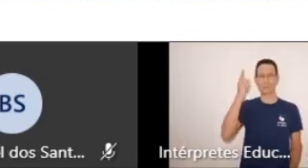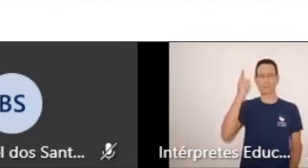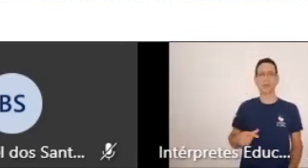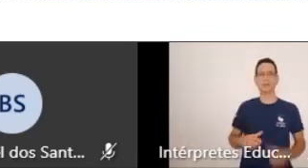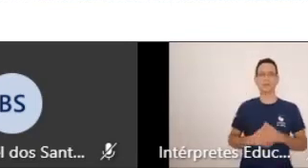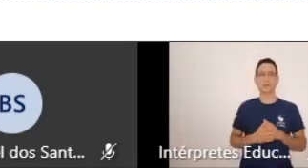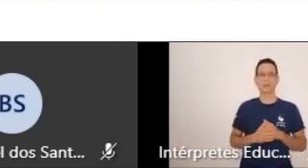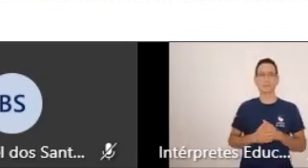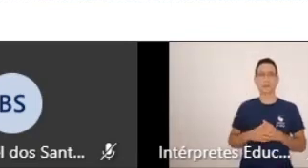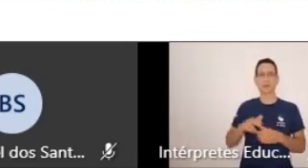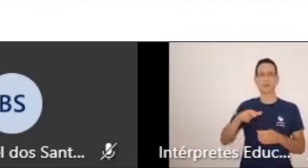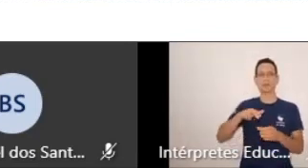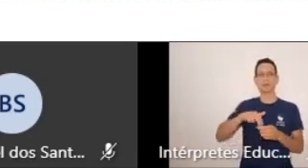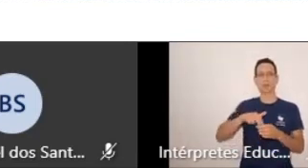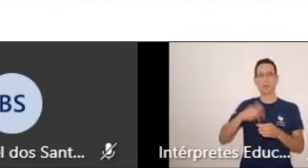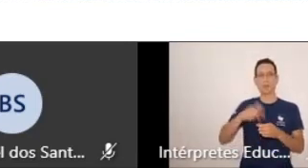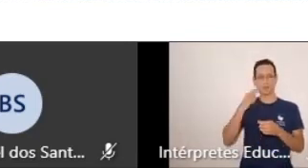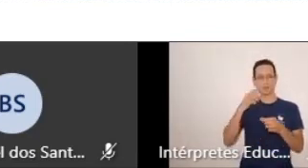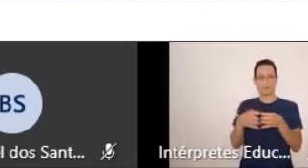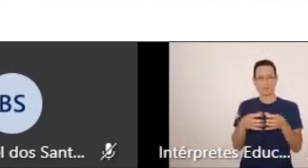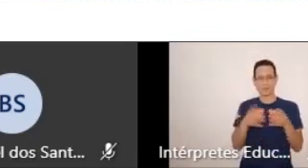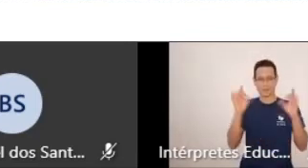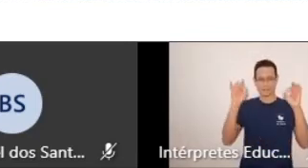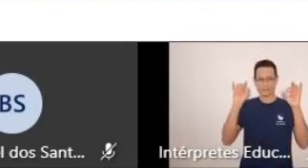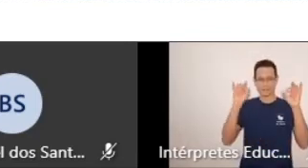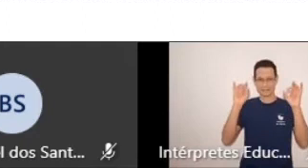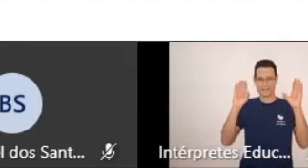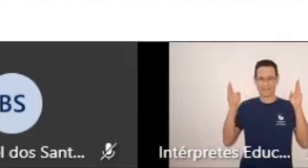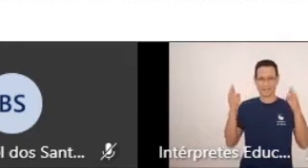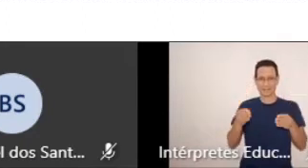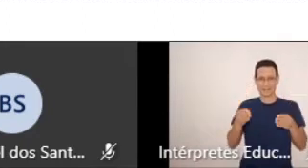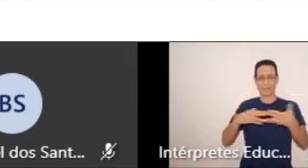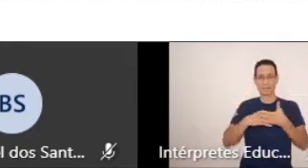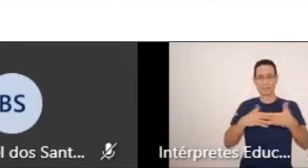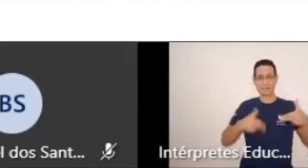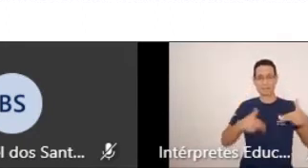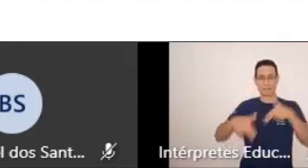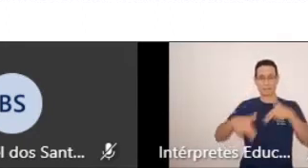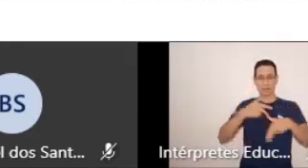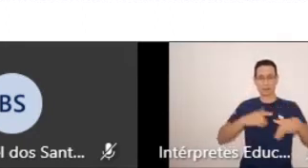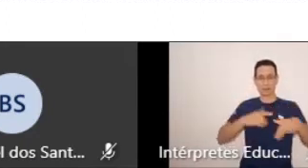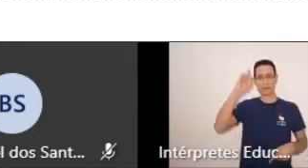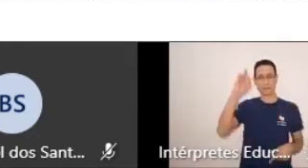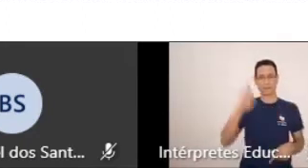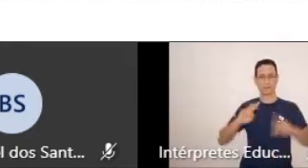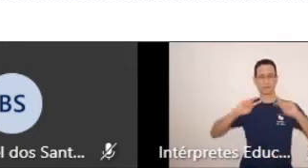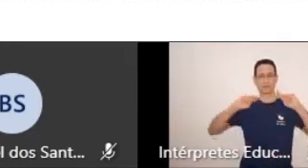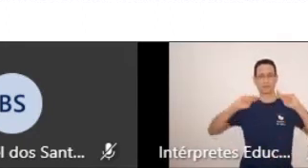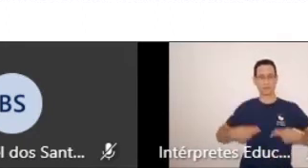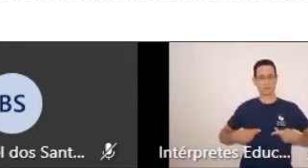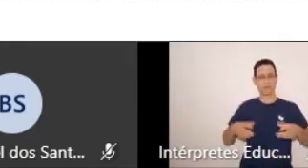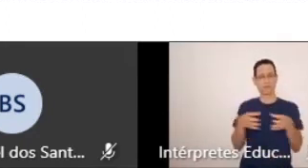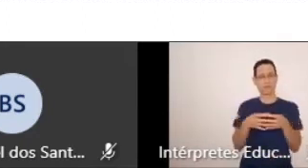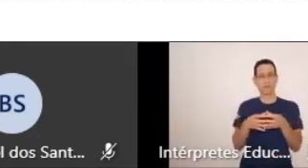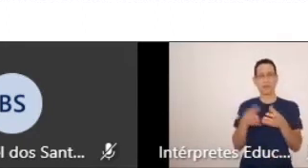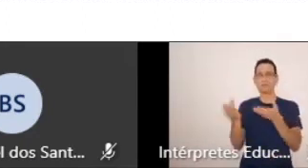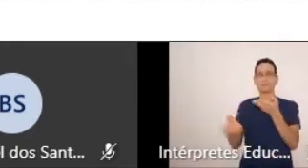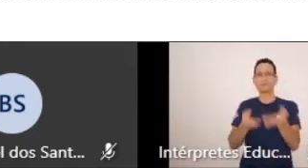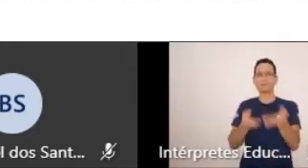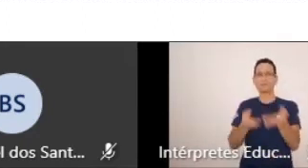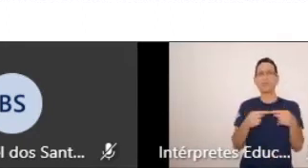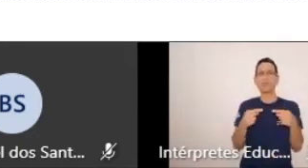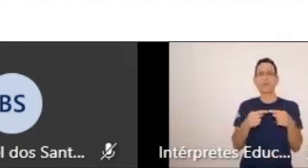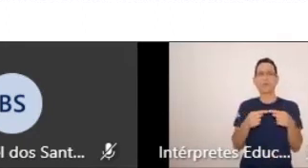em núcleos especializados, e o Núcleo Especializado de Cidadania e Direitos Humanos é um núcleo que trata também das questões